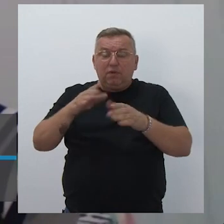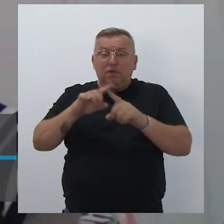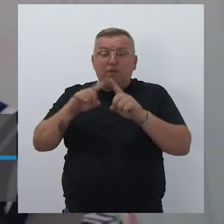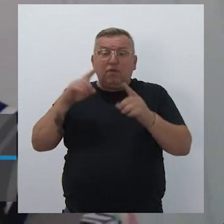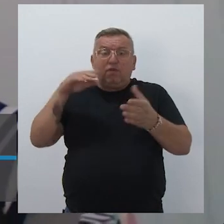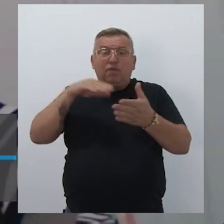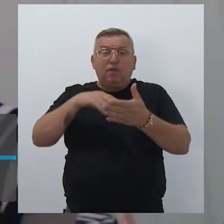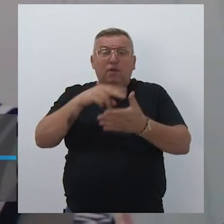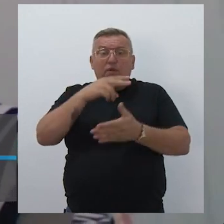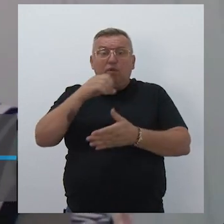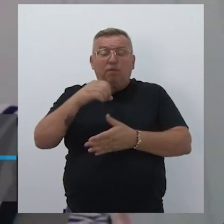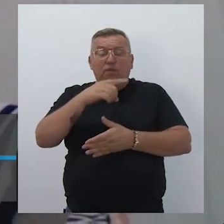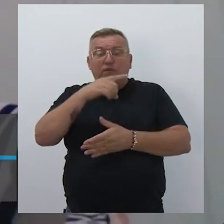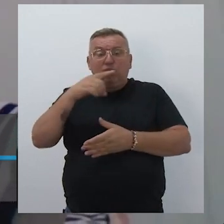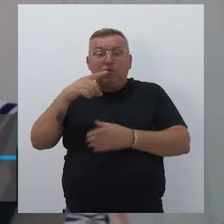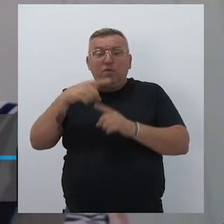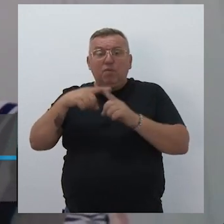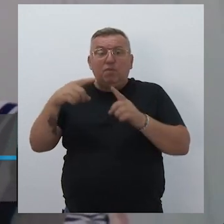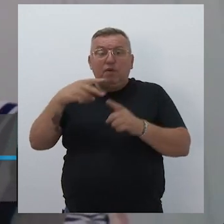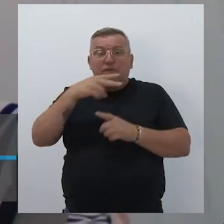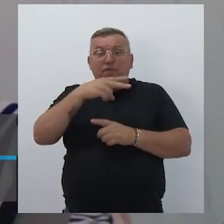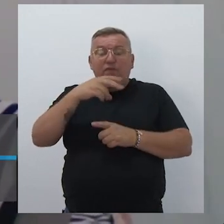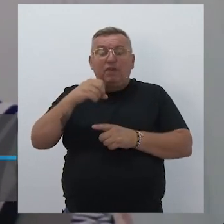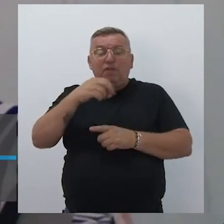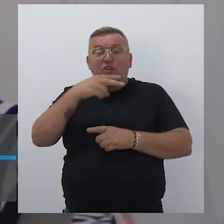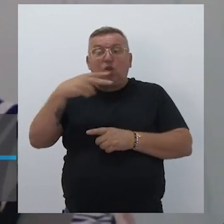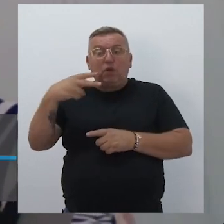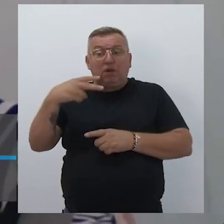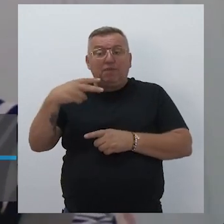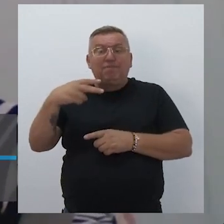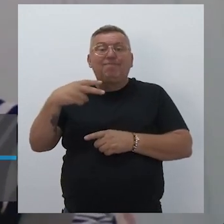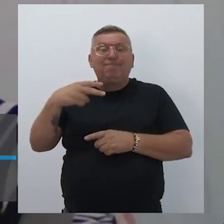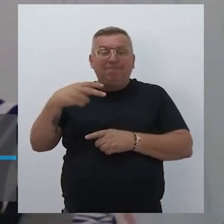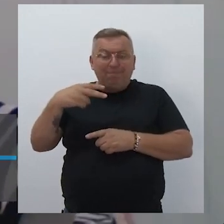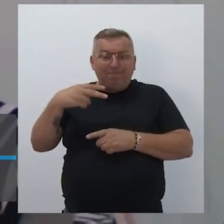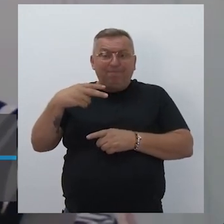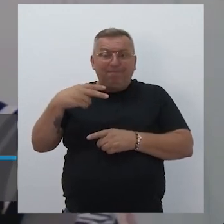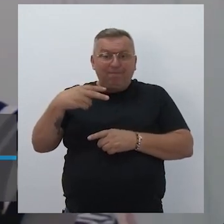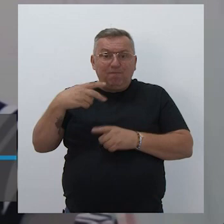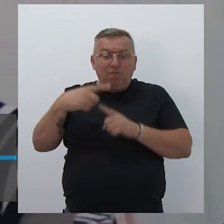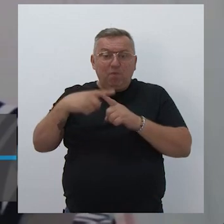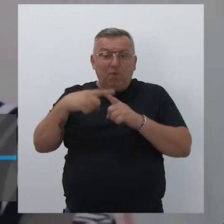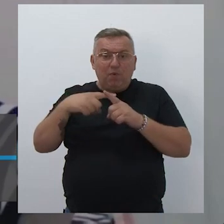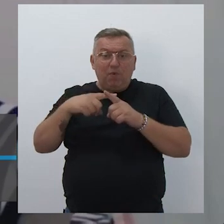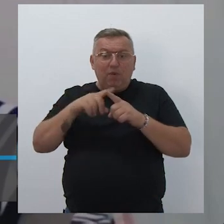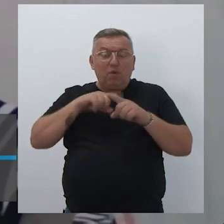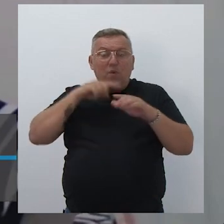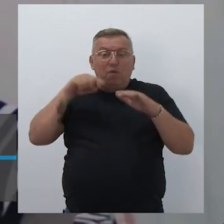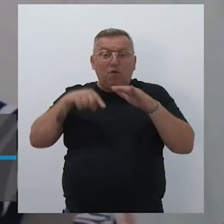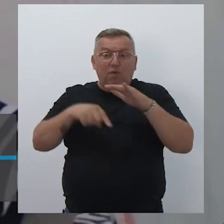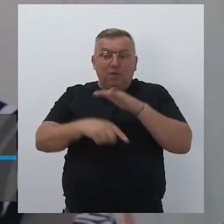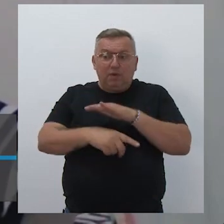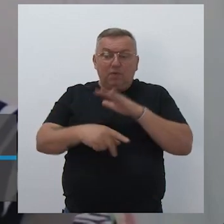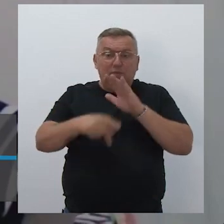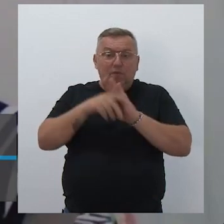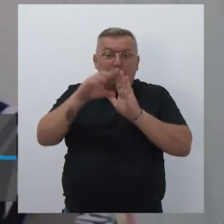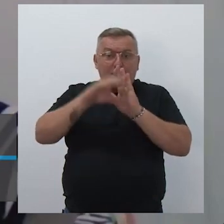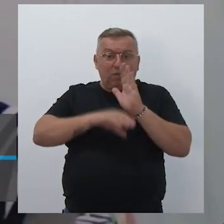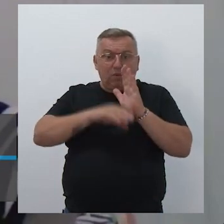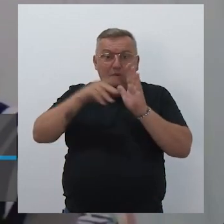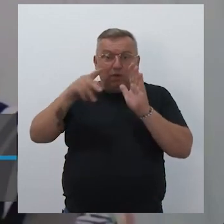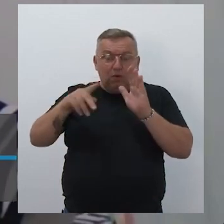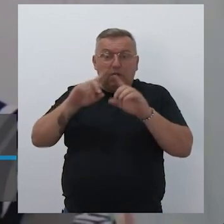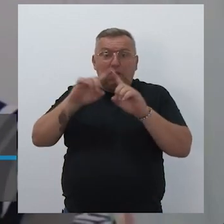2021 para o ano de 2022, porque os itinerários formativos, a parte do aprofundamento curricular dos